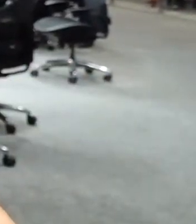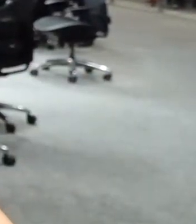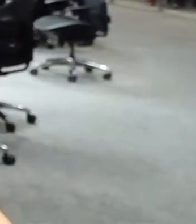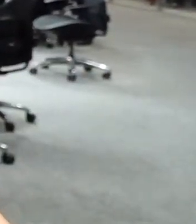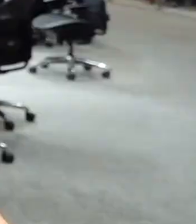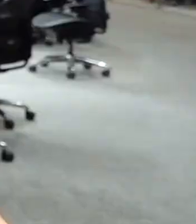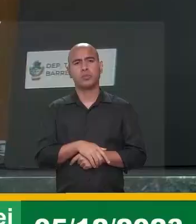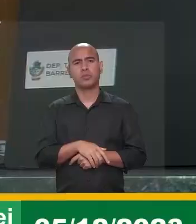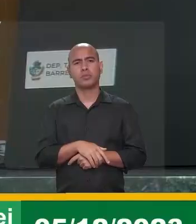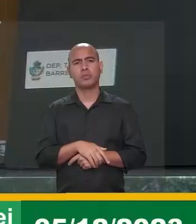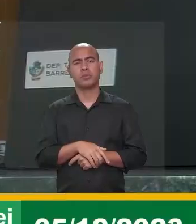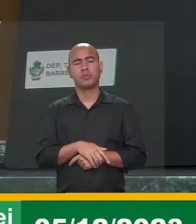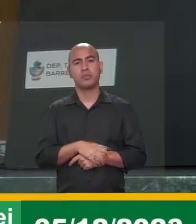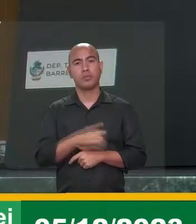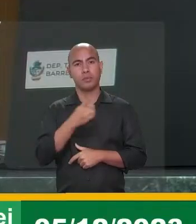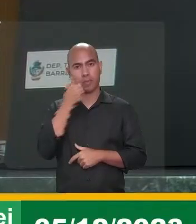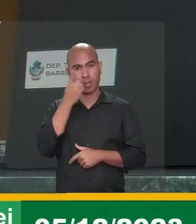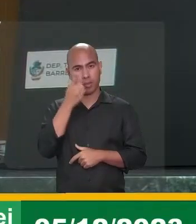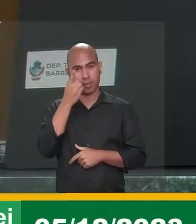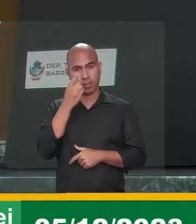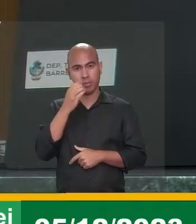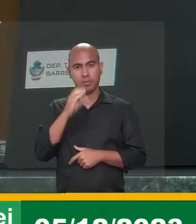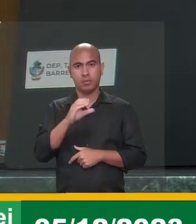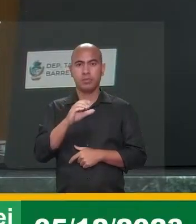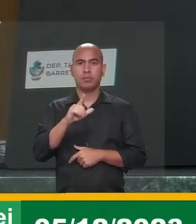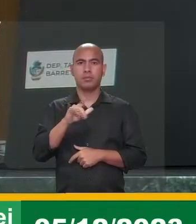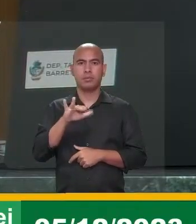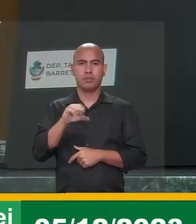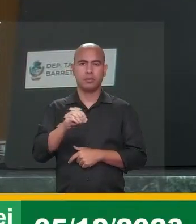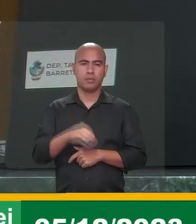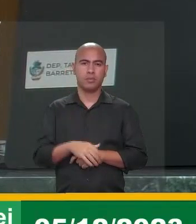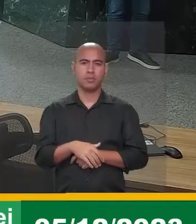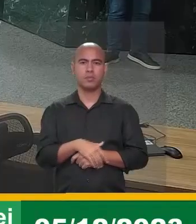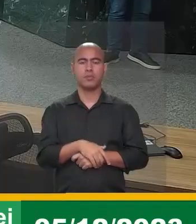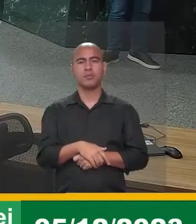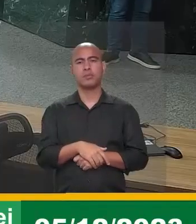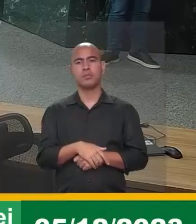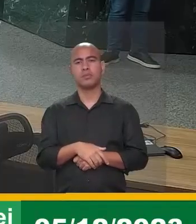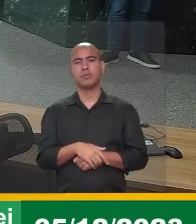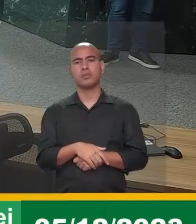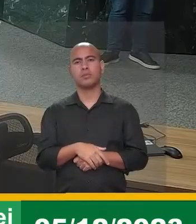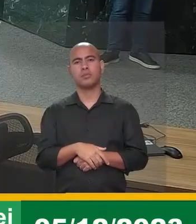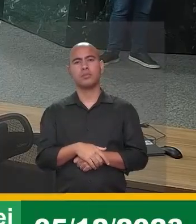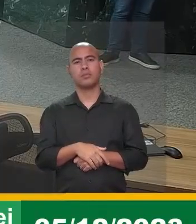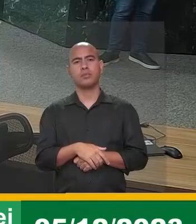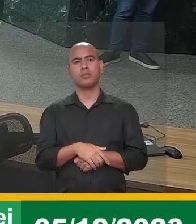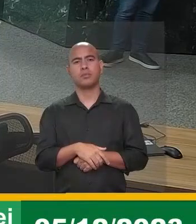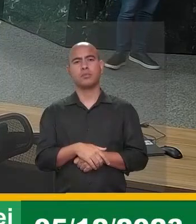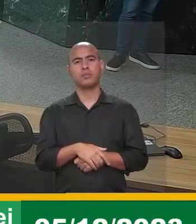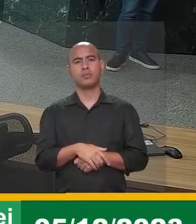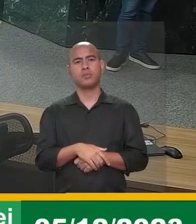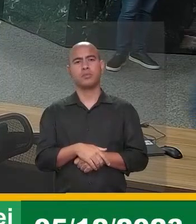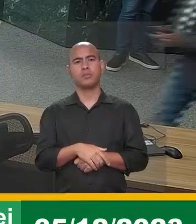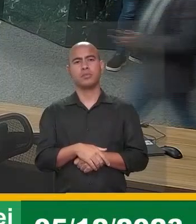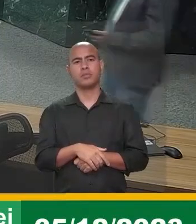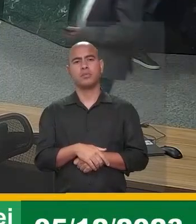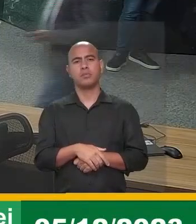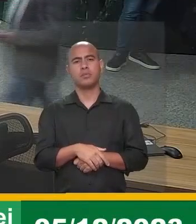cidades menores do estado. Antes de encerrar a sessão plenária, o relator da Lei Orçamentária Anual